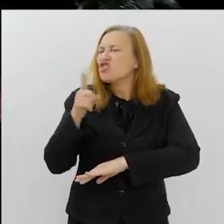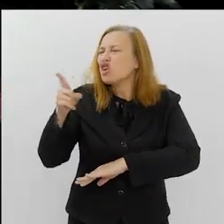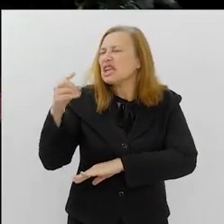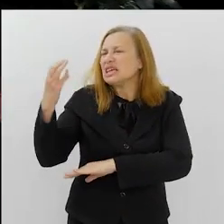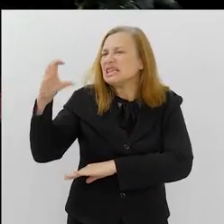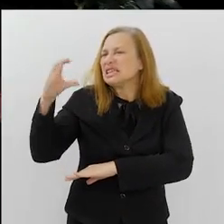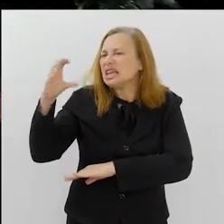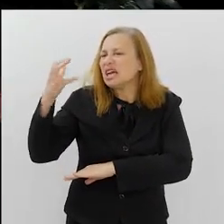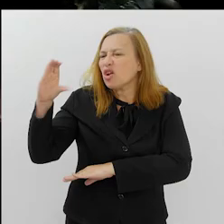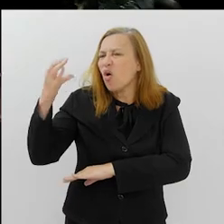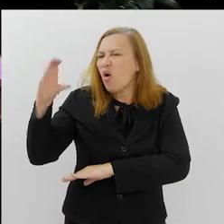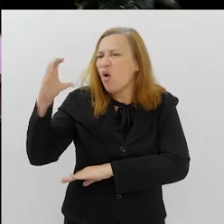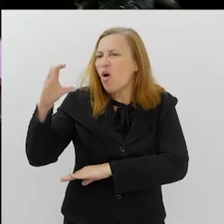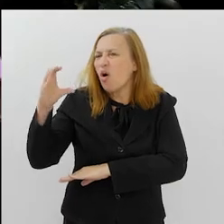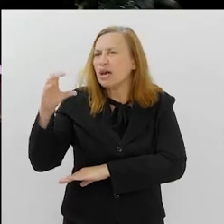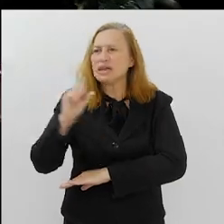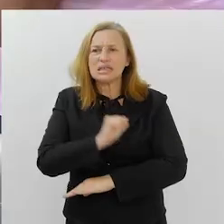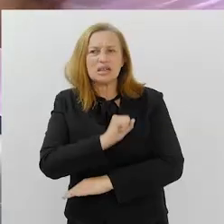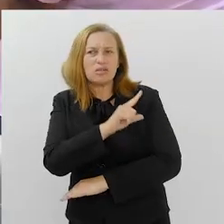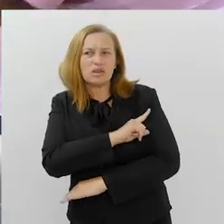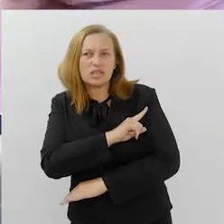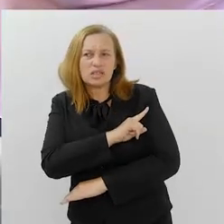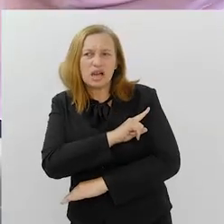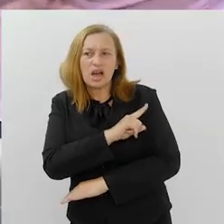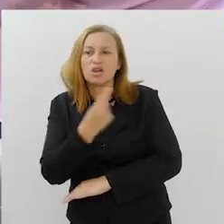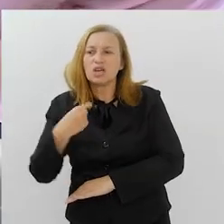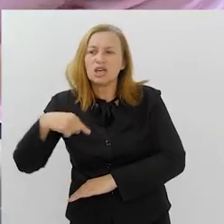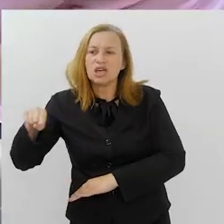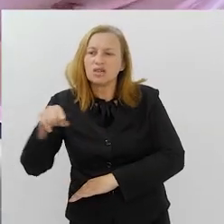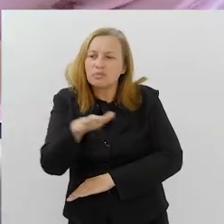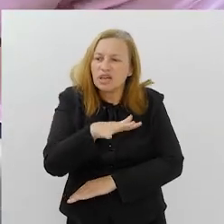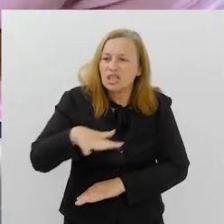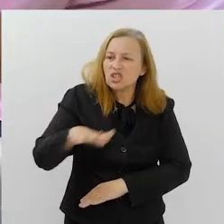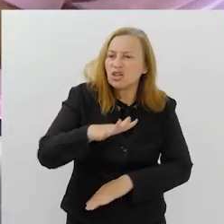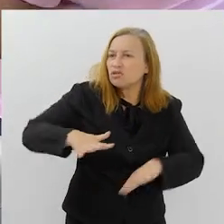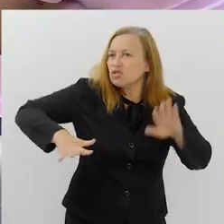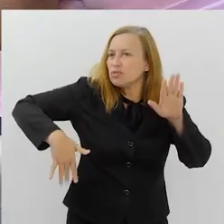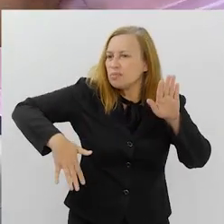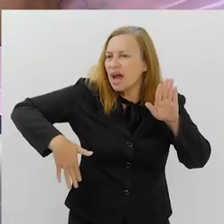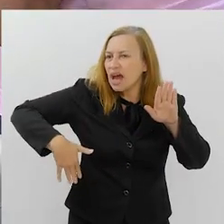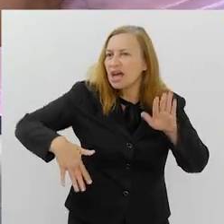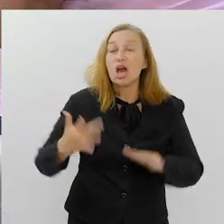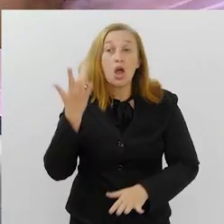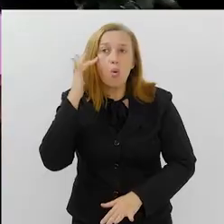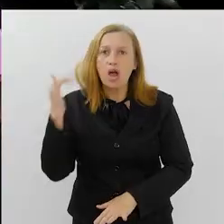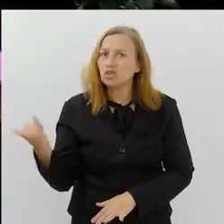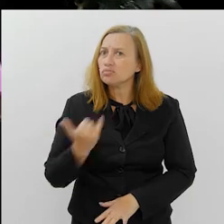está colada a Niterói, São Gonçalo, indo para a região dos lagos. Então, eu acho